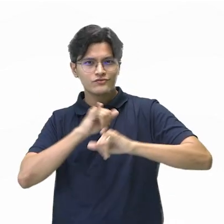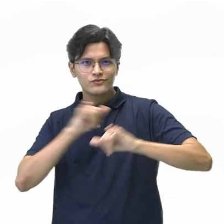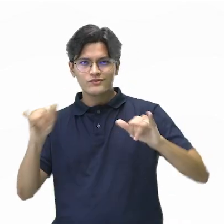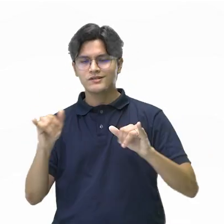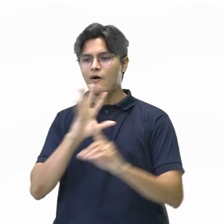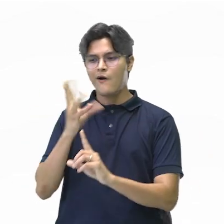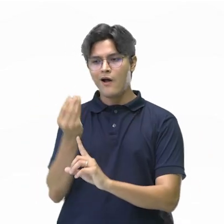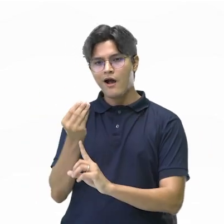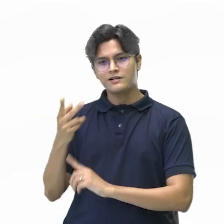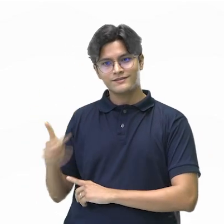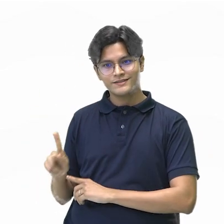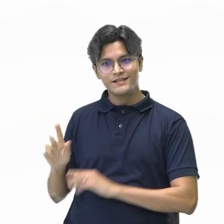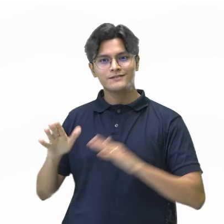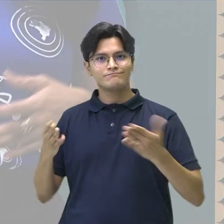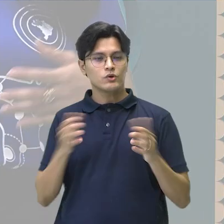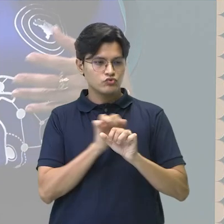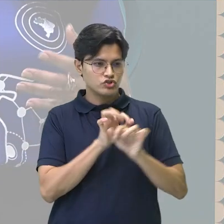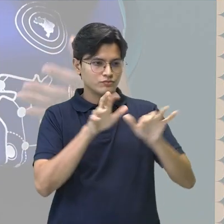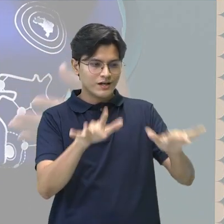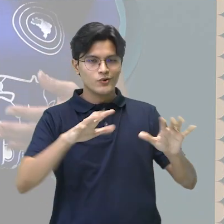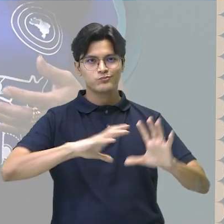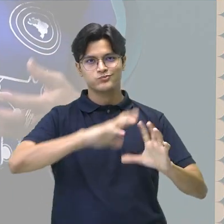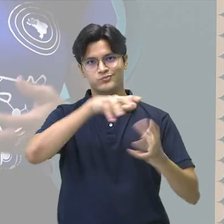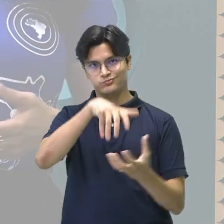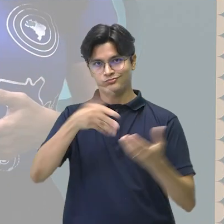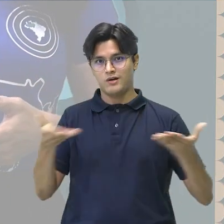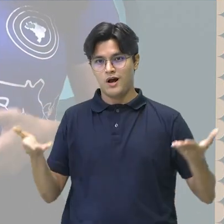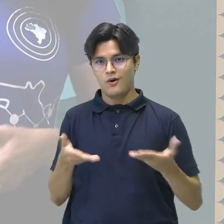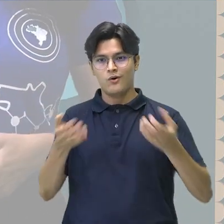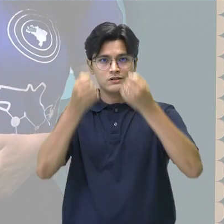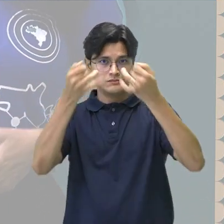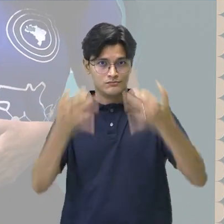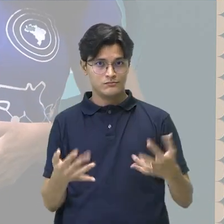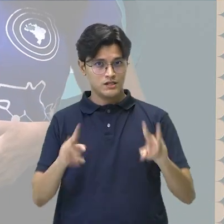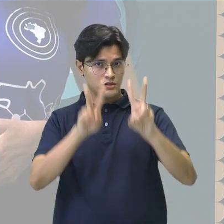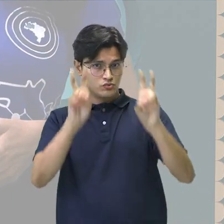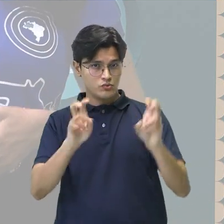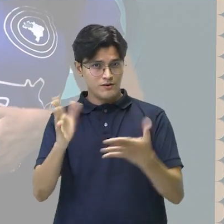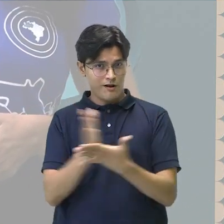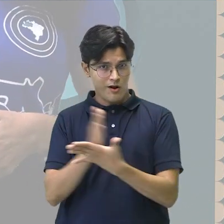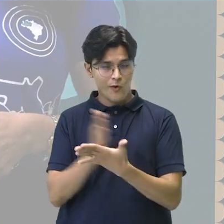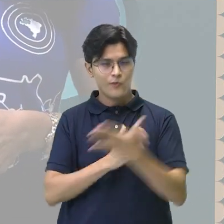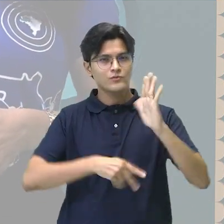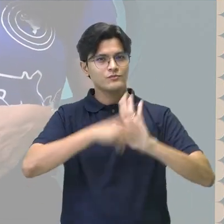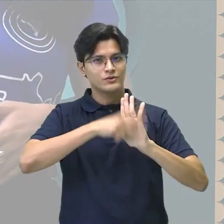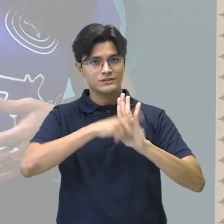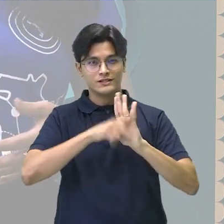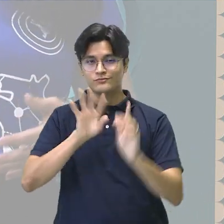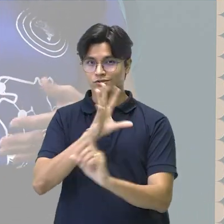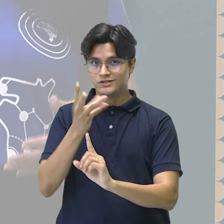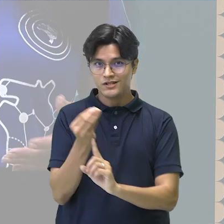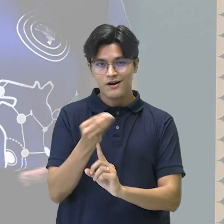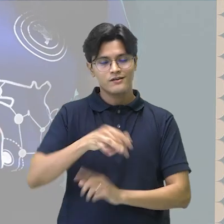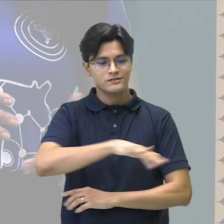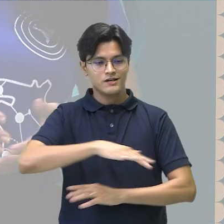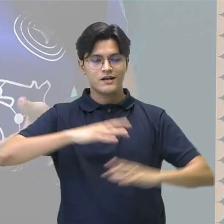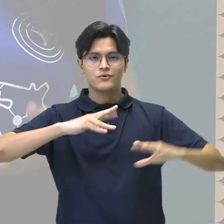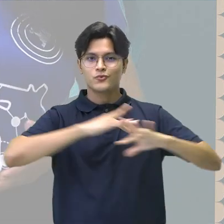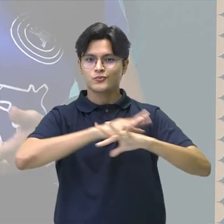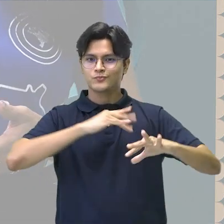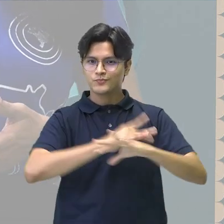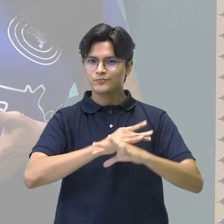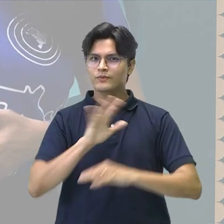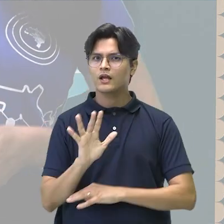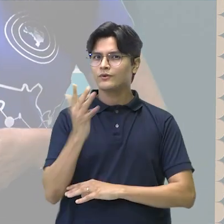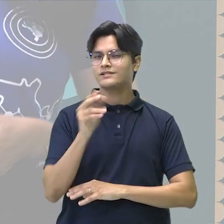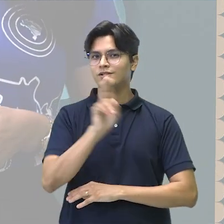arte admirada em todo o mundo. Vamos agora falar sobre alguns projetos de arte urbana que foram feitos a